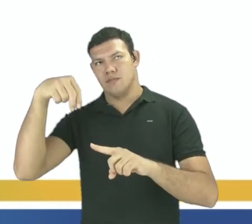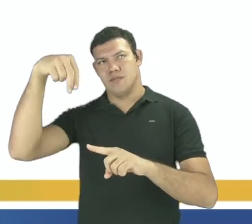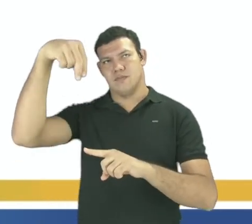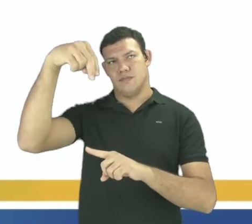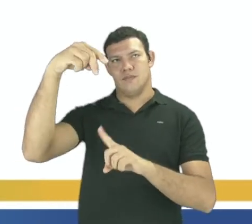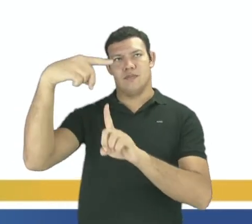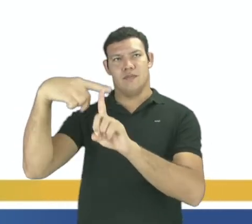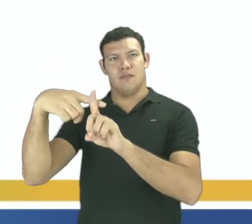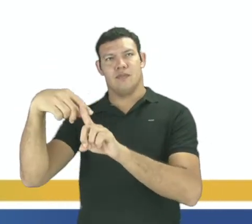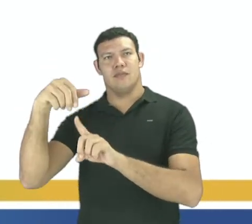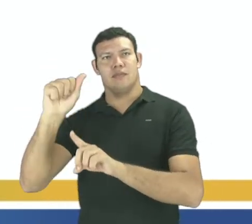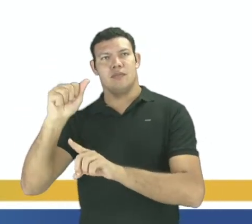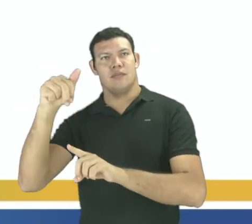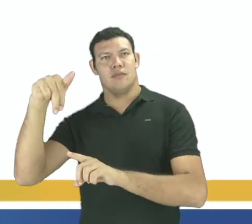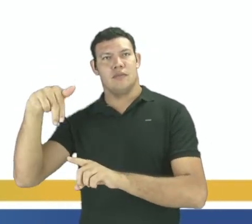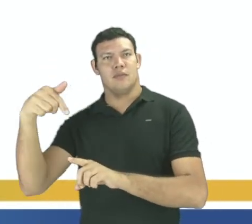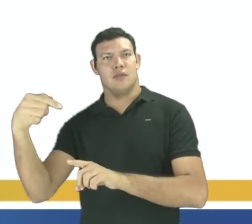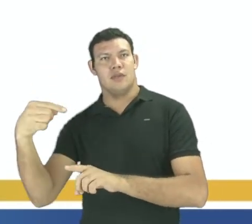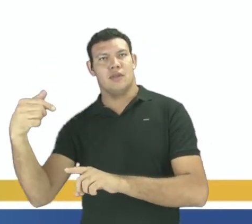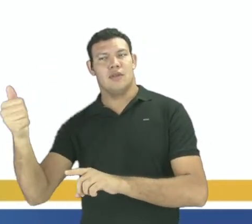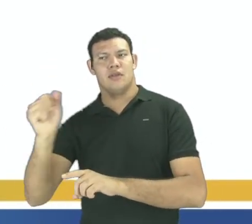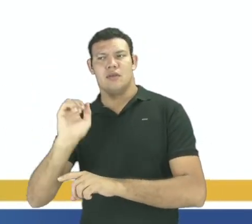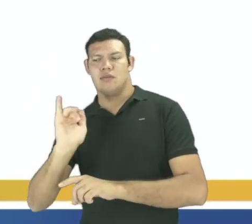A enésima